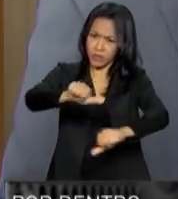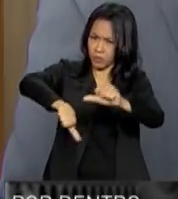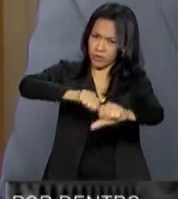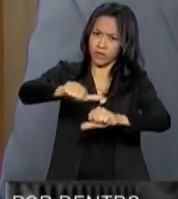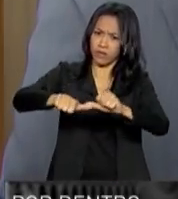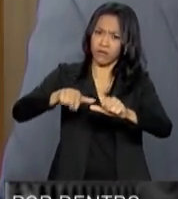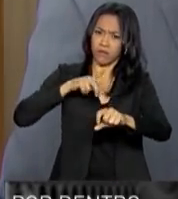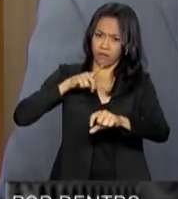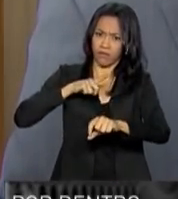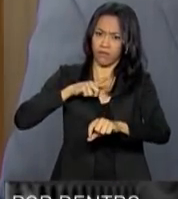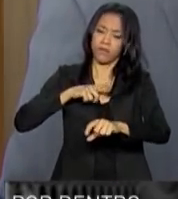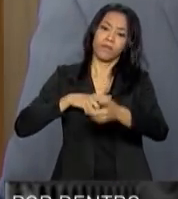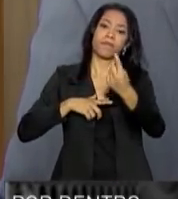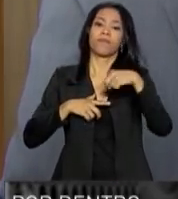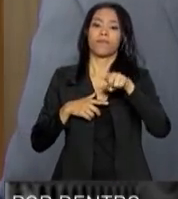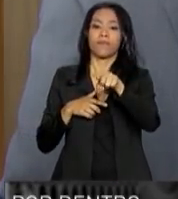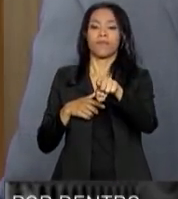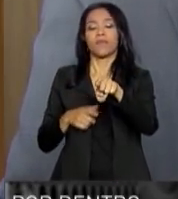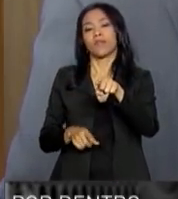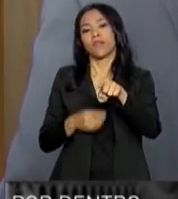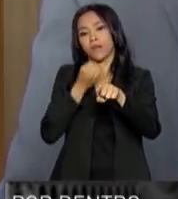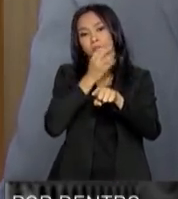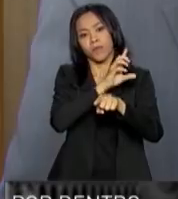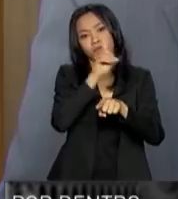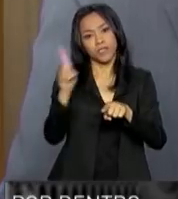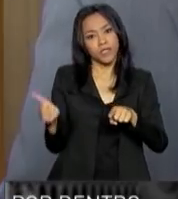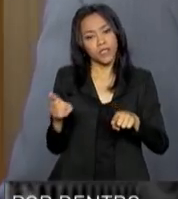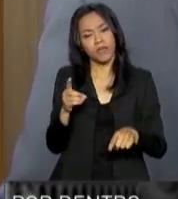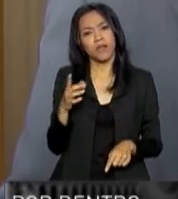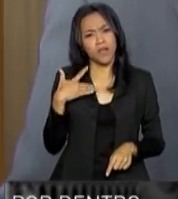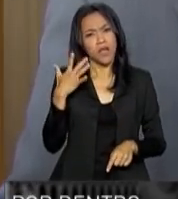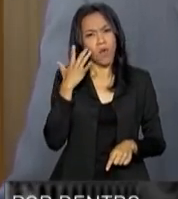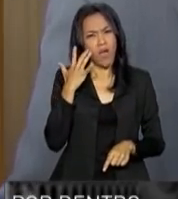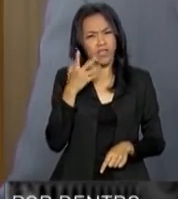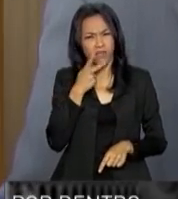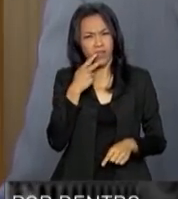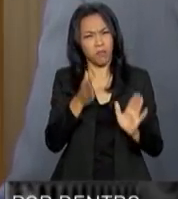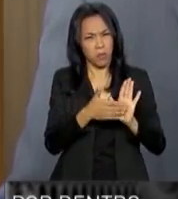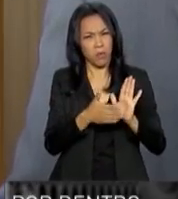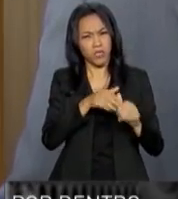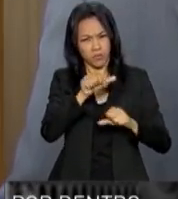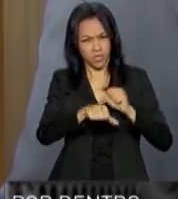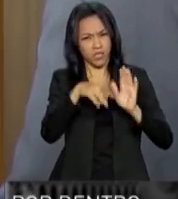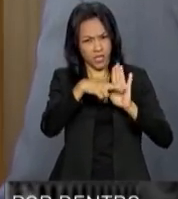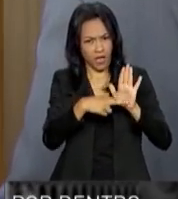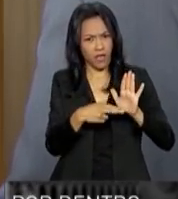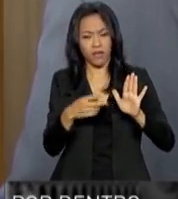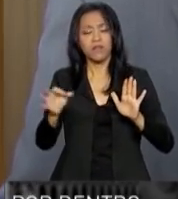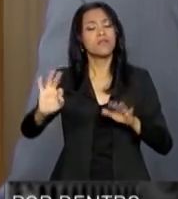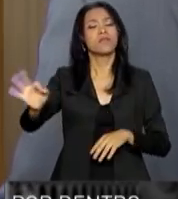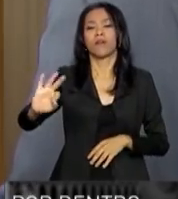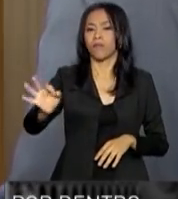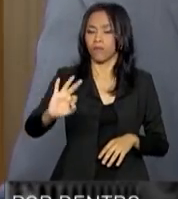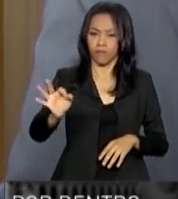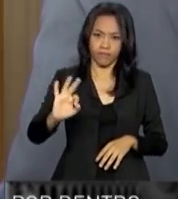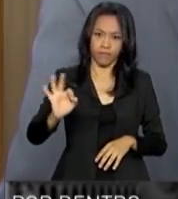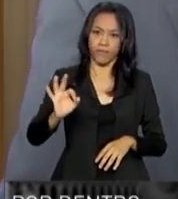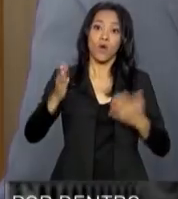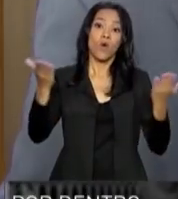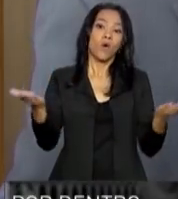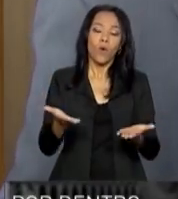bom dia à imagine um que esteja falando a questão dessa discussão de reforma etc e tal não o que tá hoje